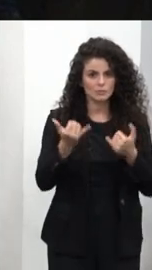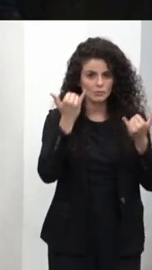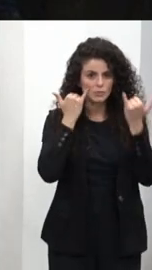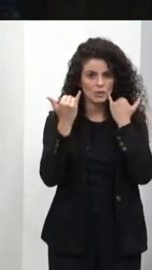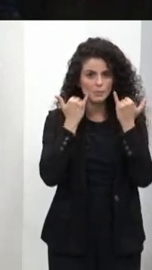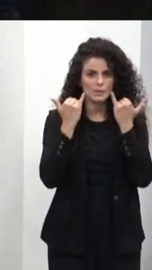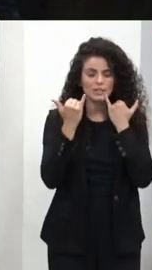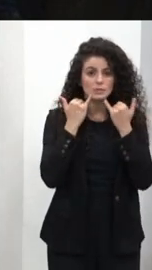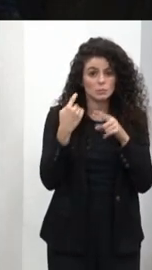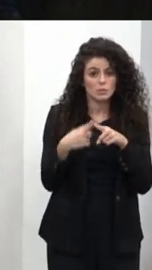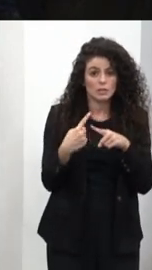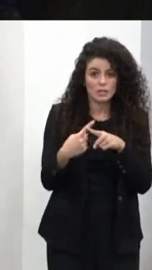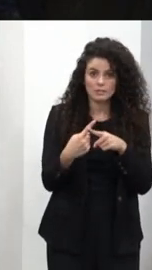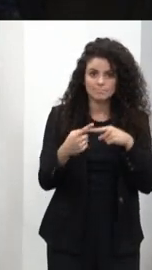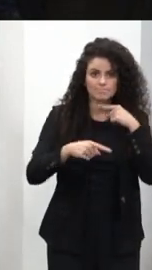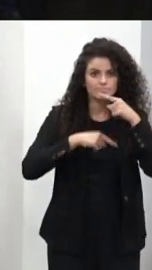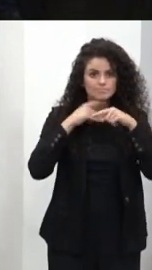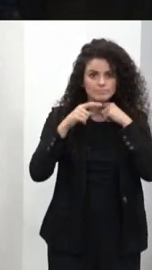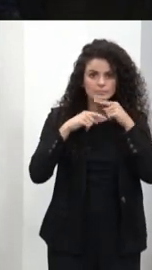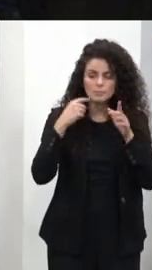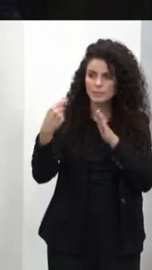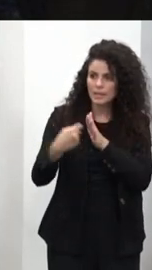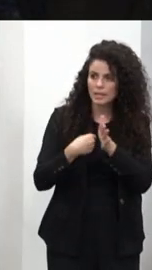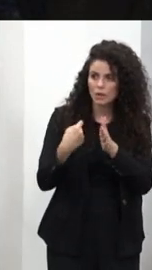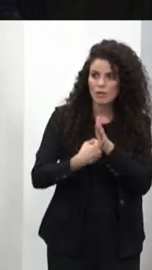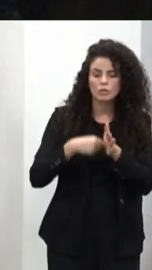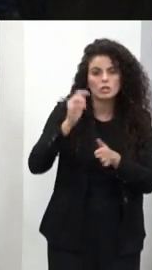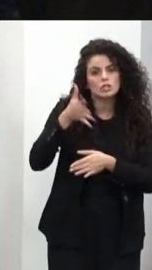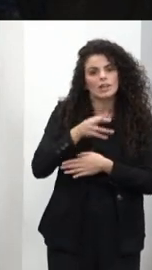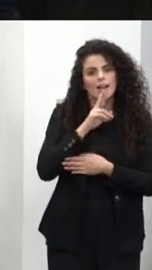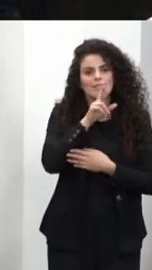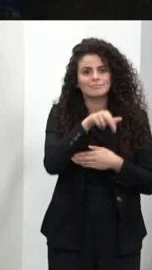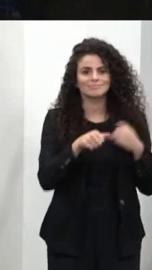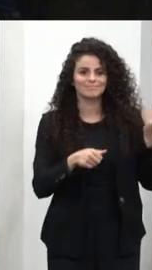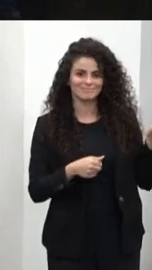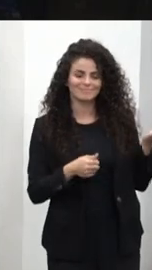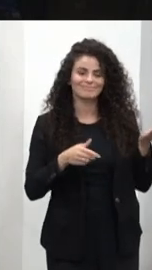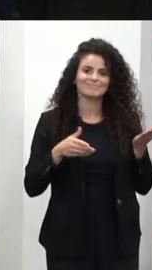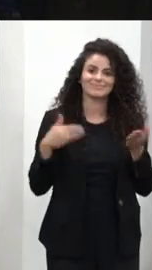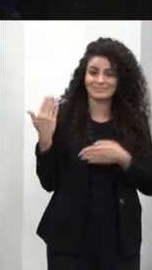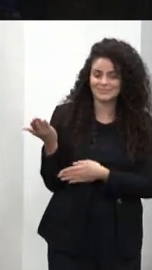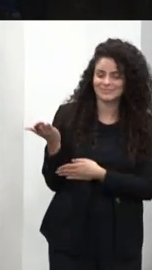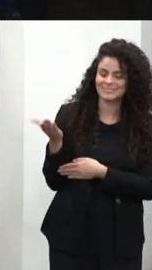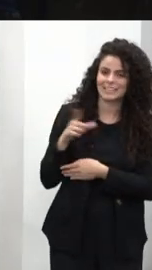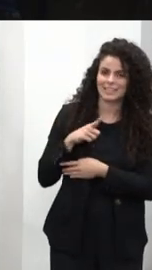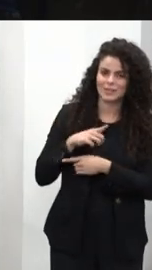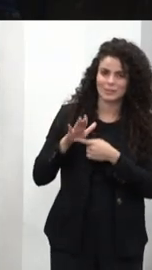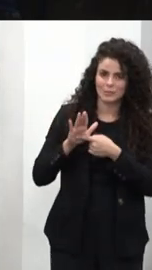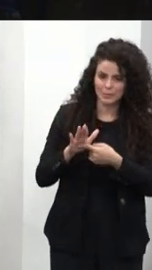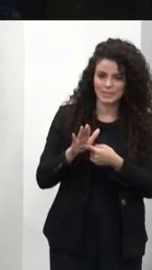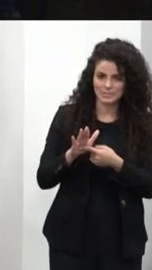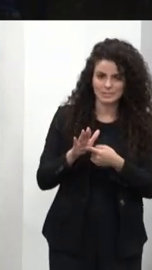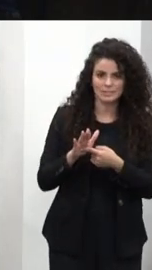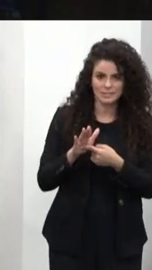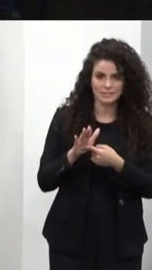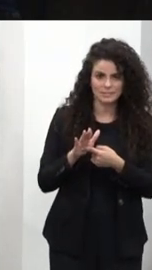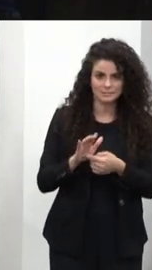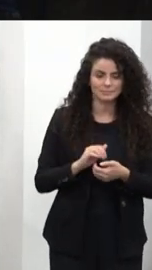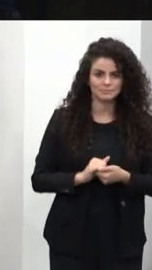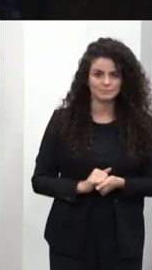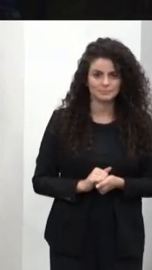de repente muitas perguntas que os presentes têm já vão ser respondidas com base nessa apresentação então não